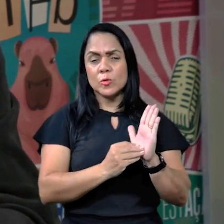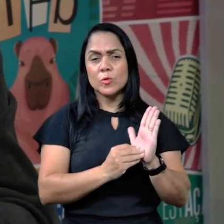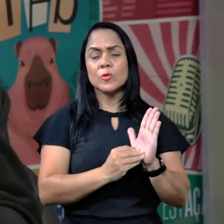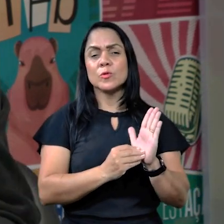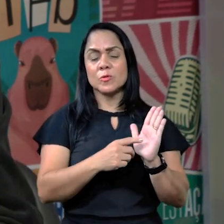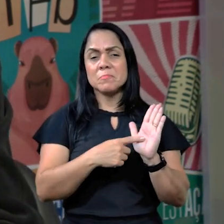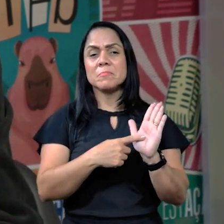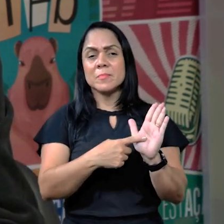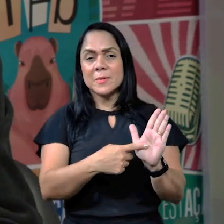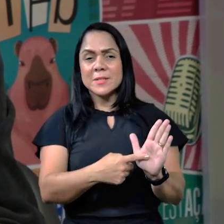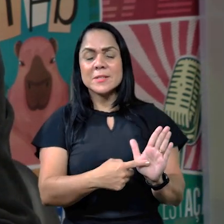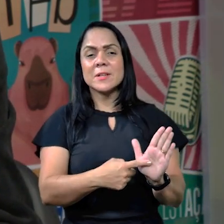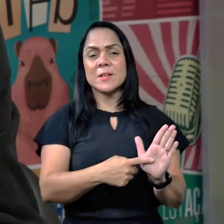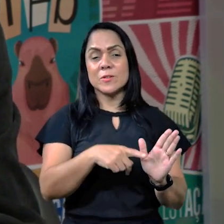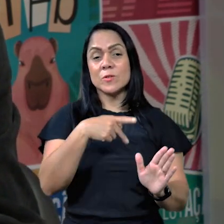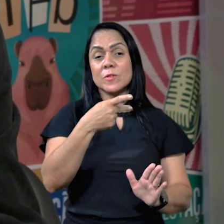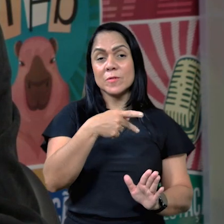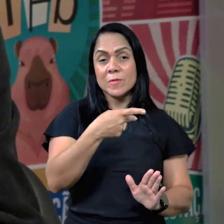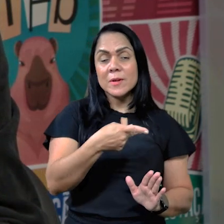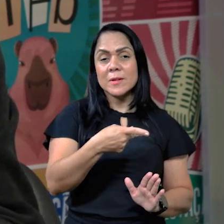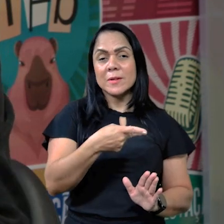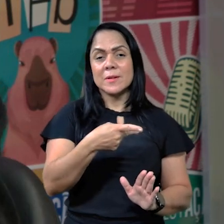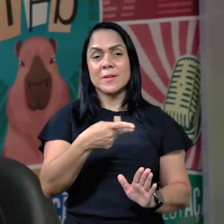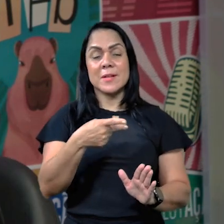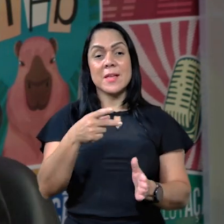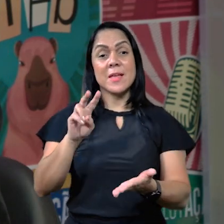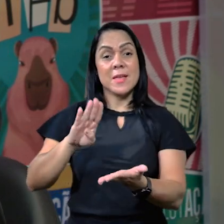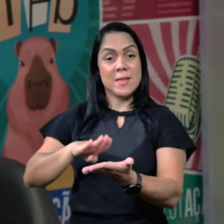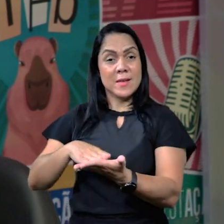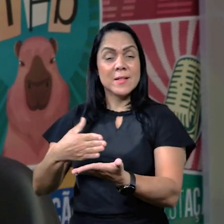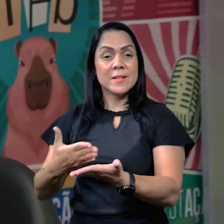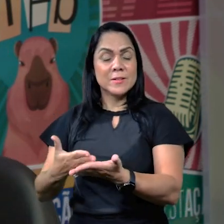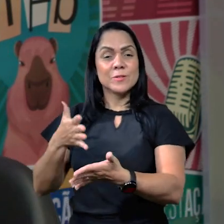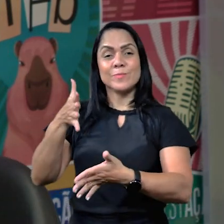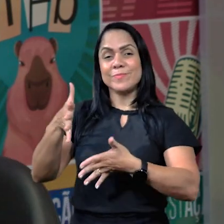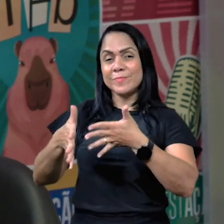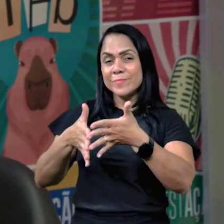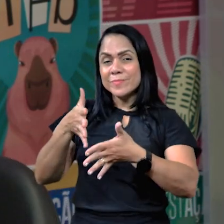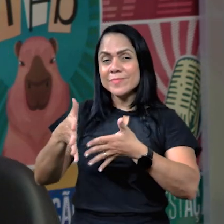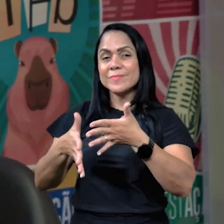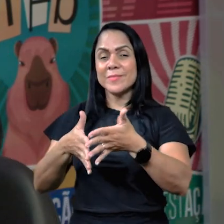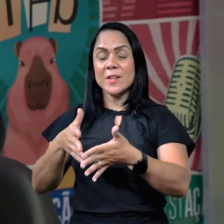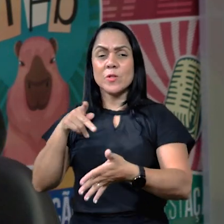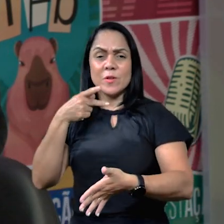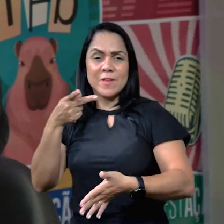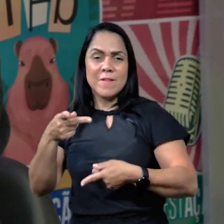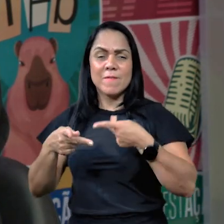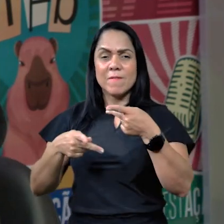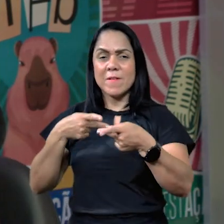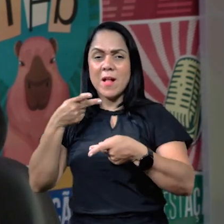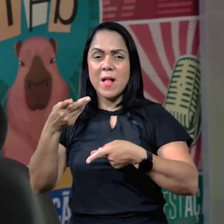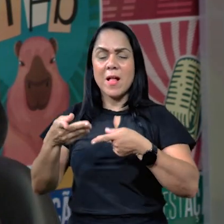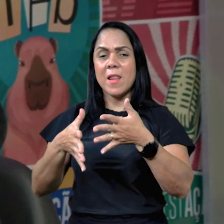simbólico, representativo daquilo que está sendo dito, enquanto a tradução seria algo mais da palavra em